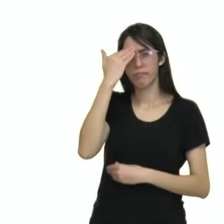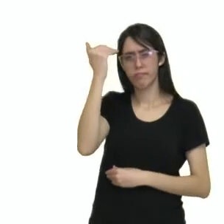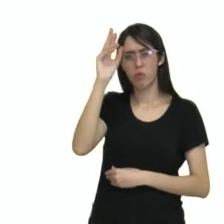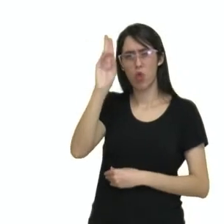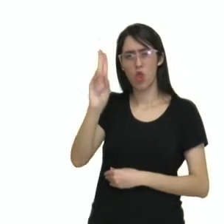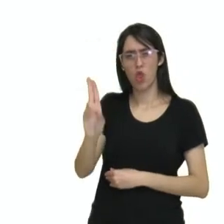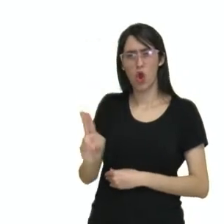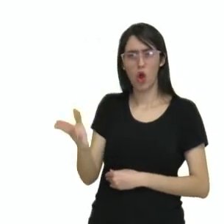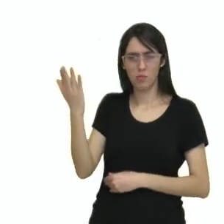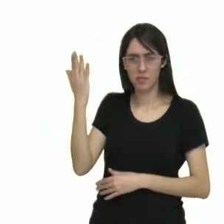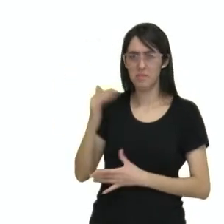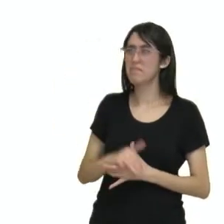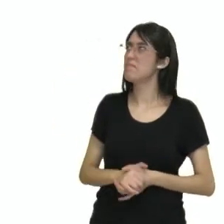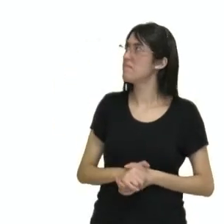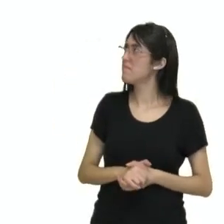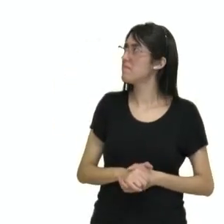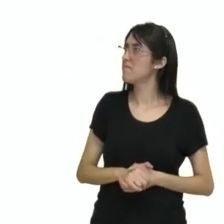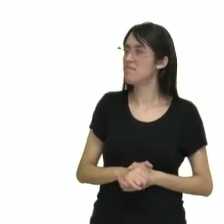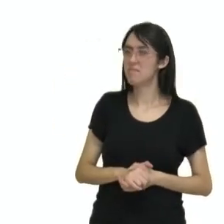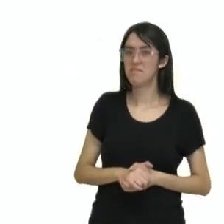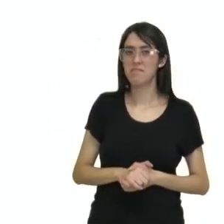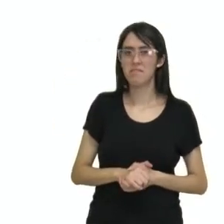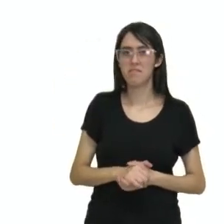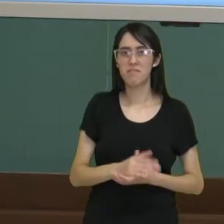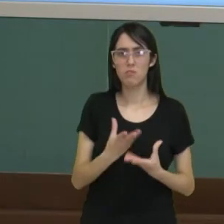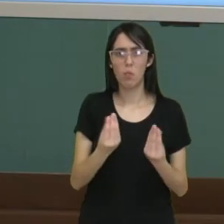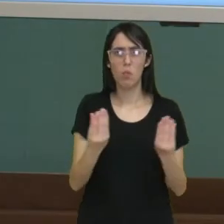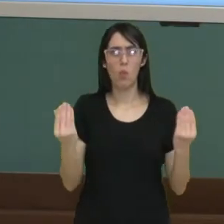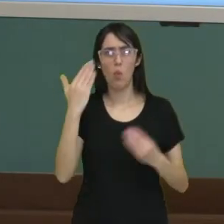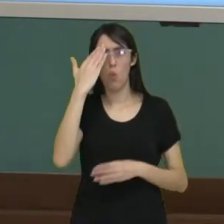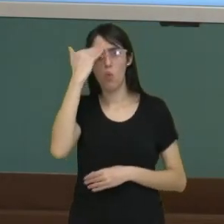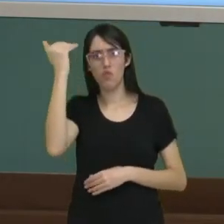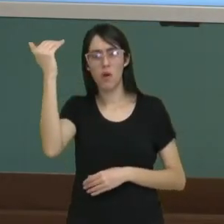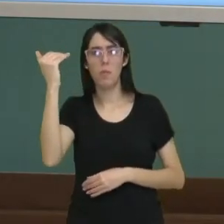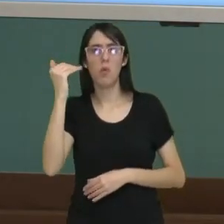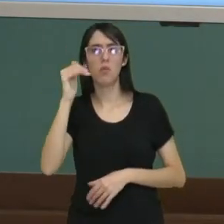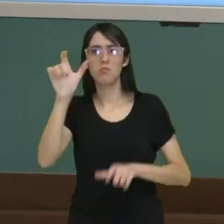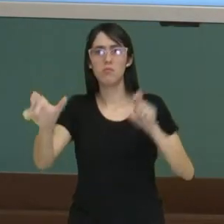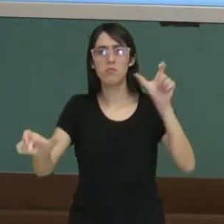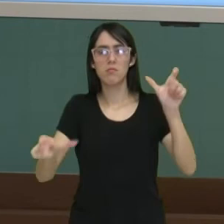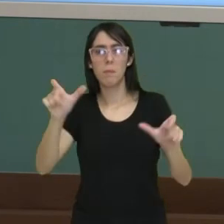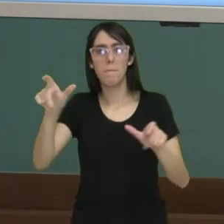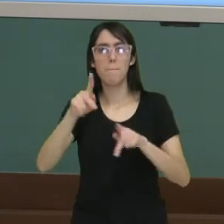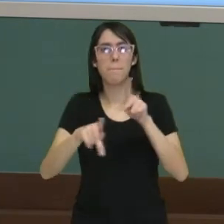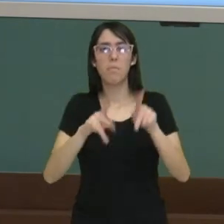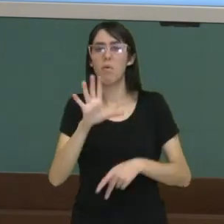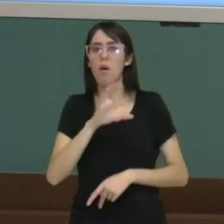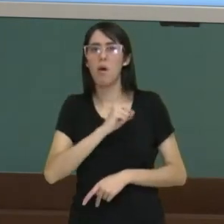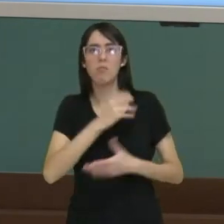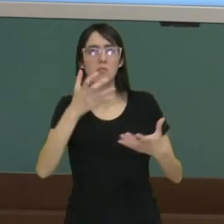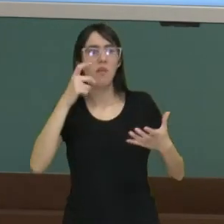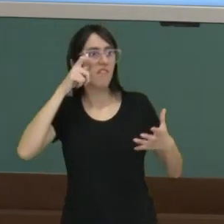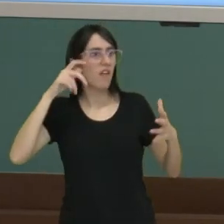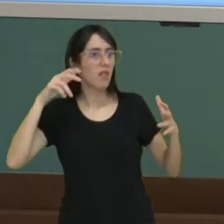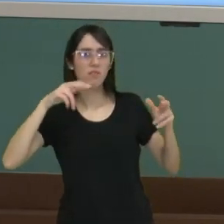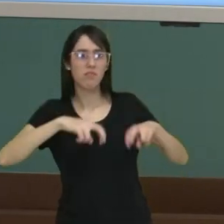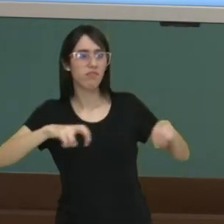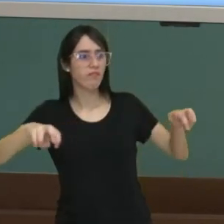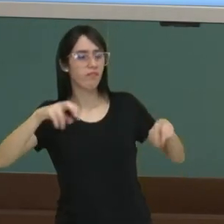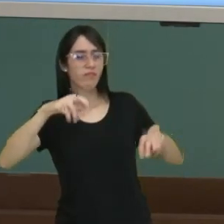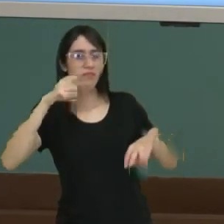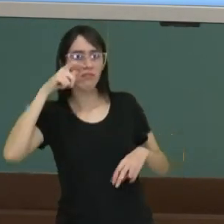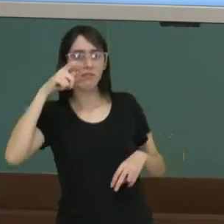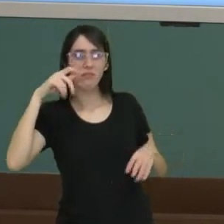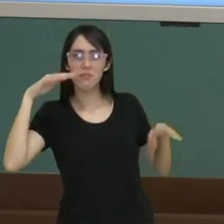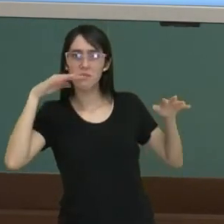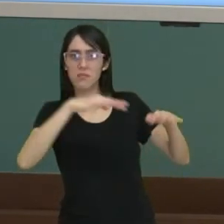Borba, Marlene, Ângela Maria, Calbi Peixoto, várias figuras muito conhecidas, né? Neste período